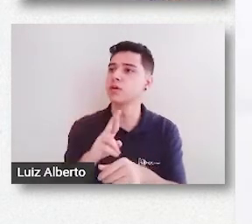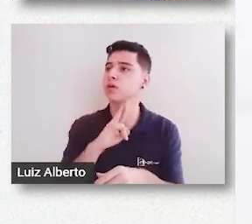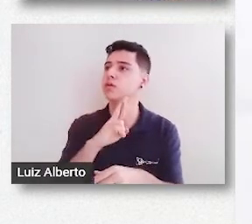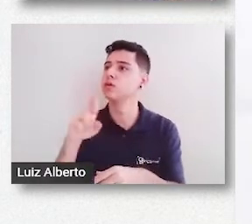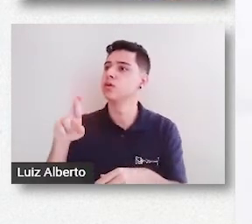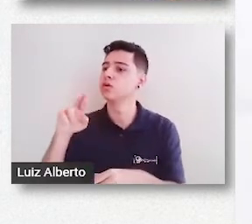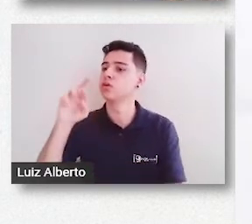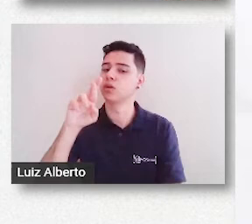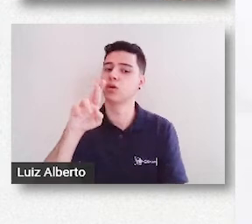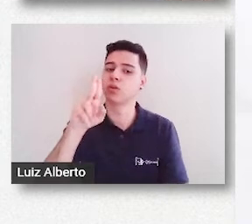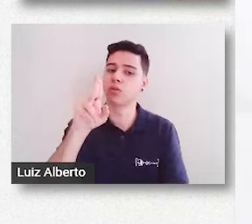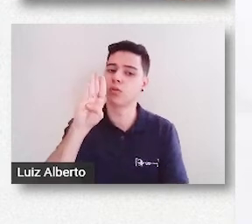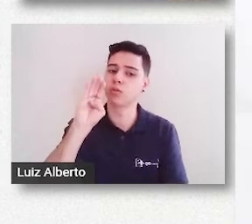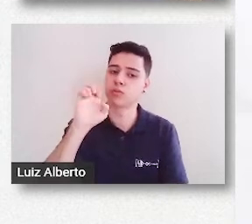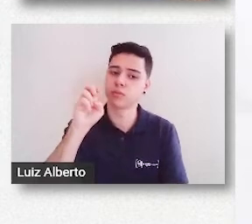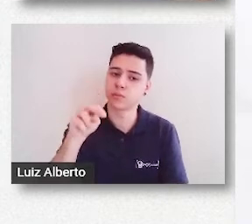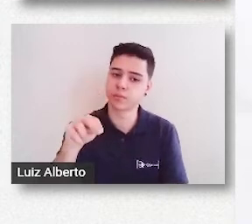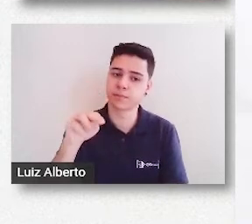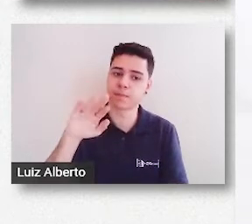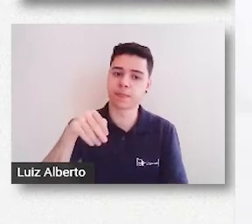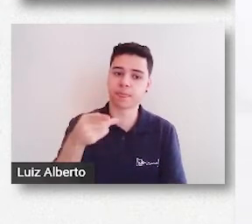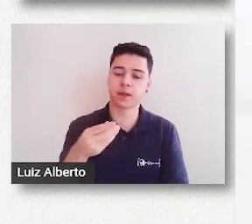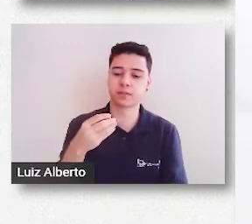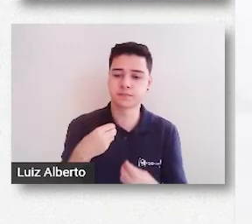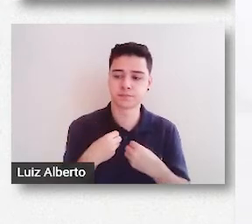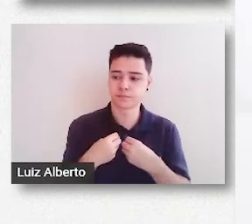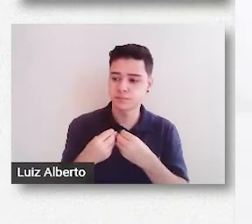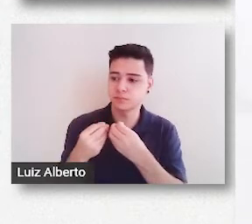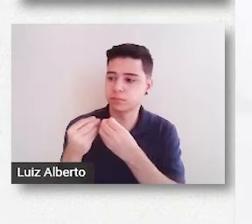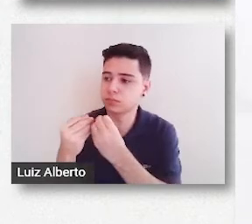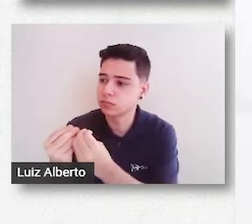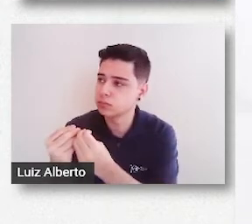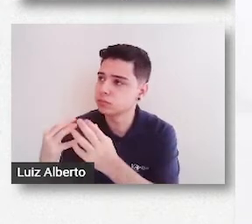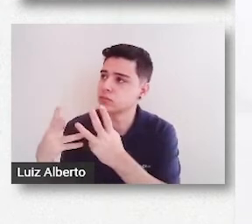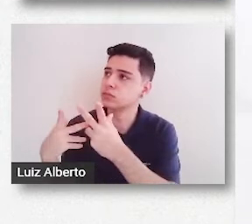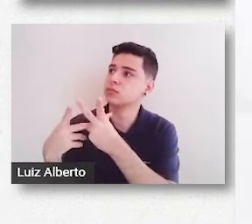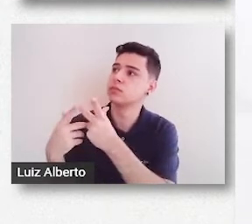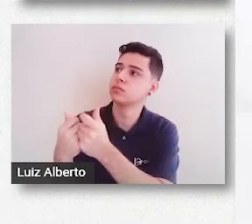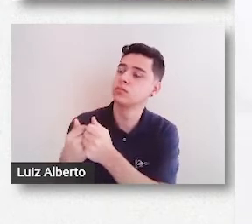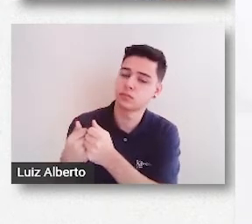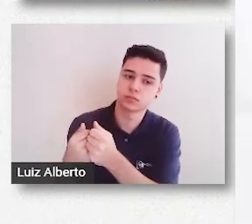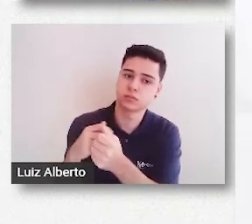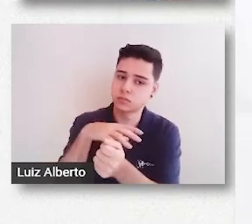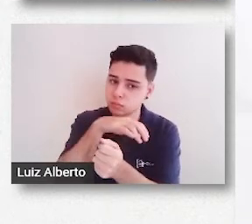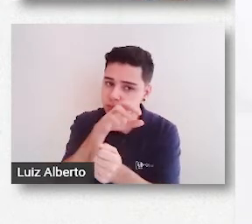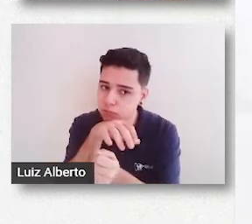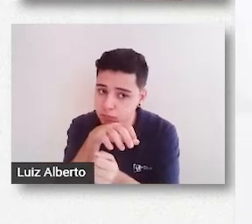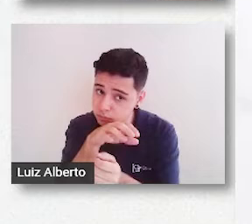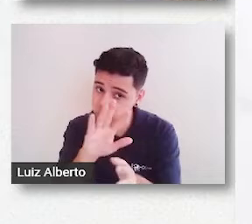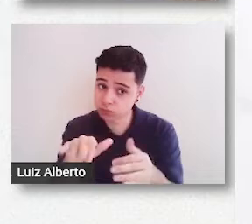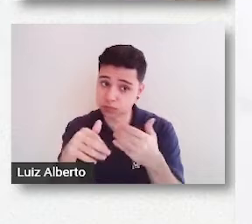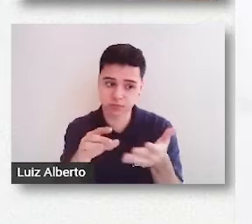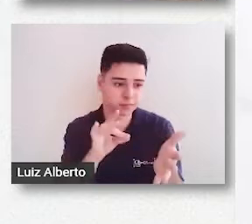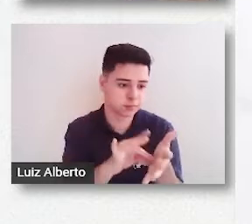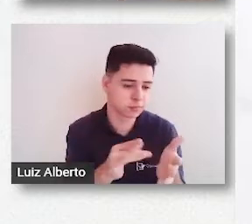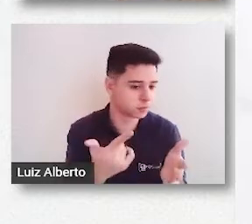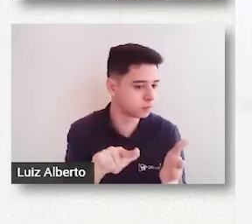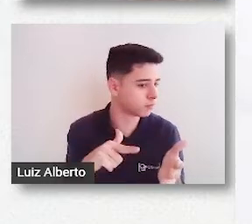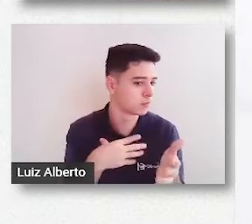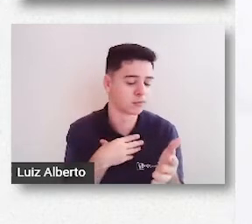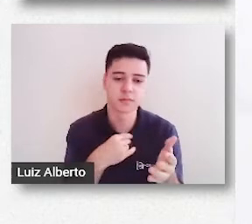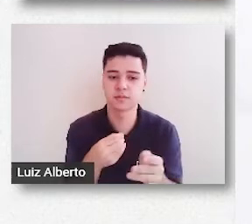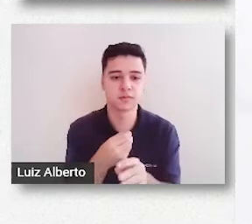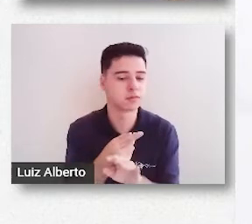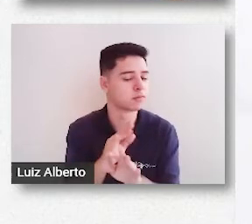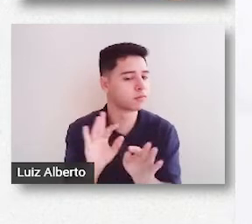templo de Jerusalém para oferecer um sacrifício, que seria esse cordeiro, e pelo fato dele não ter filho, o